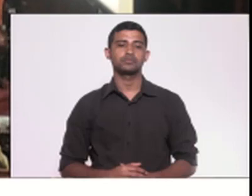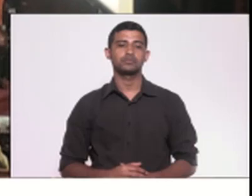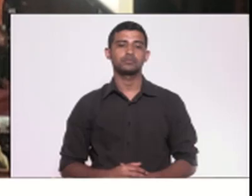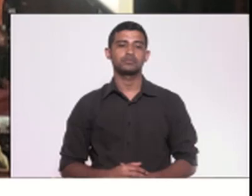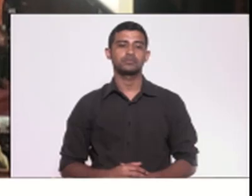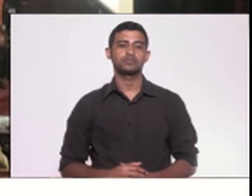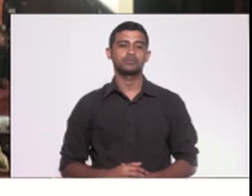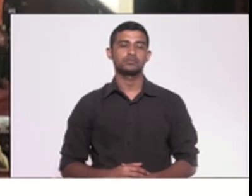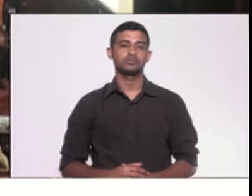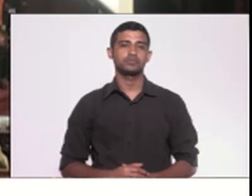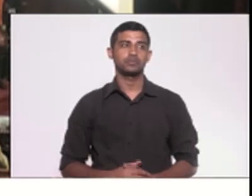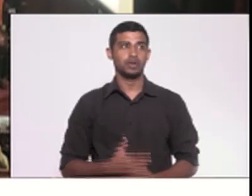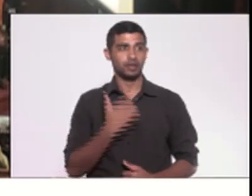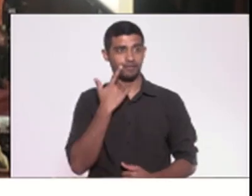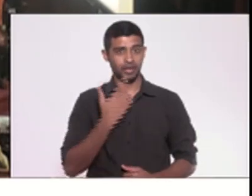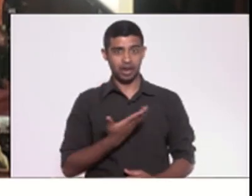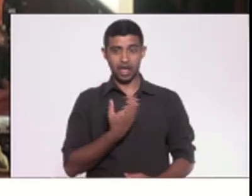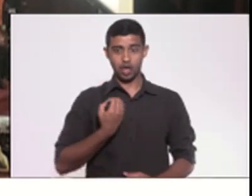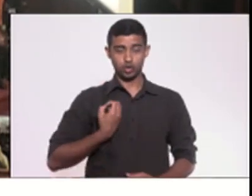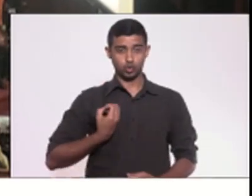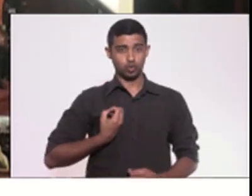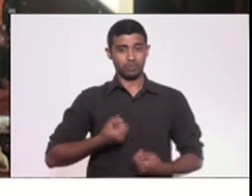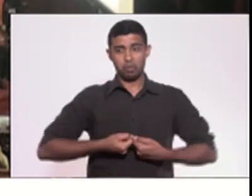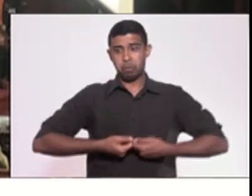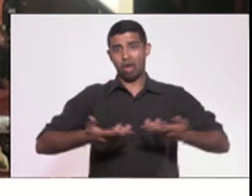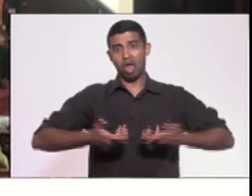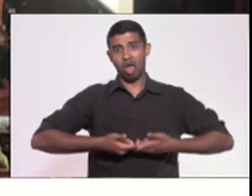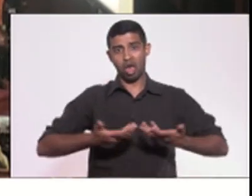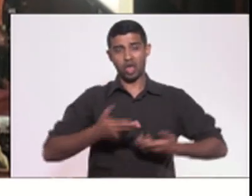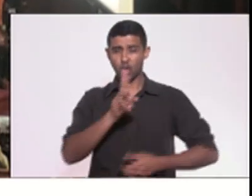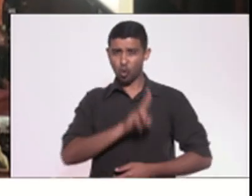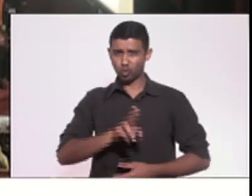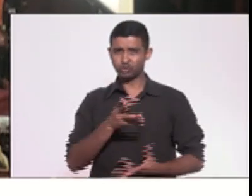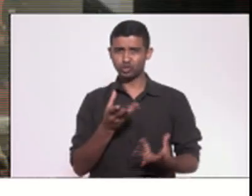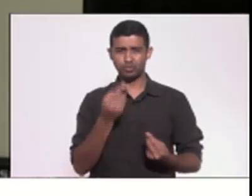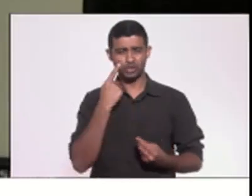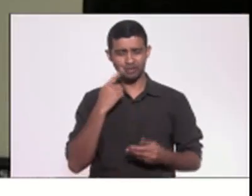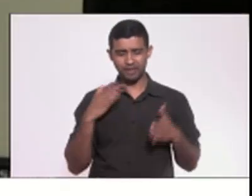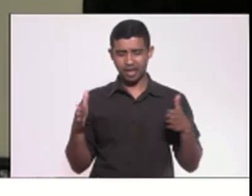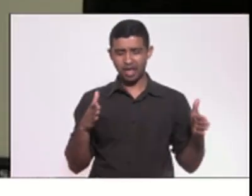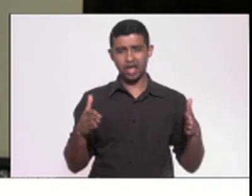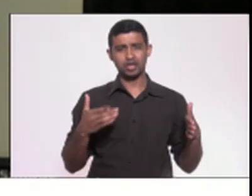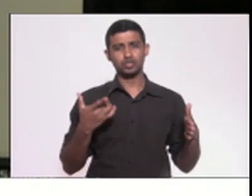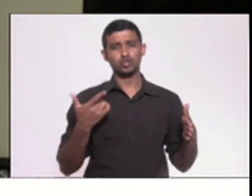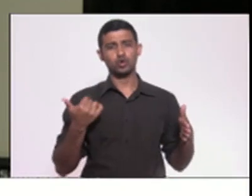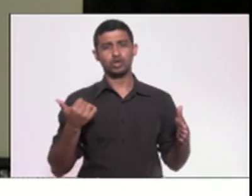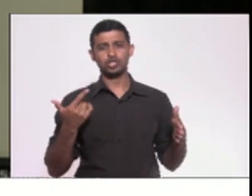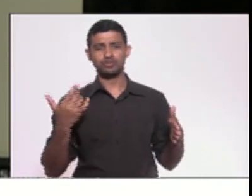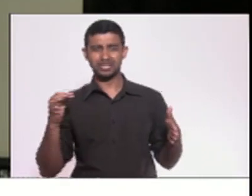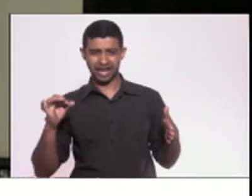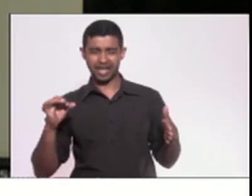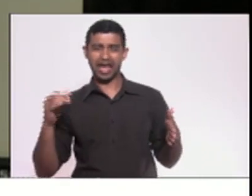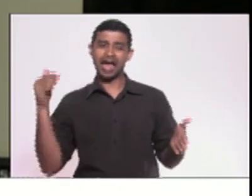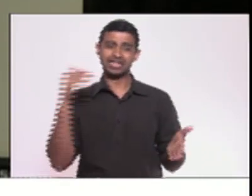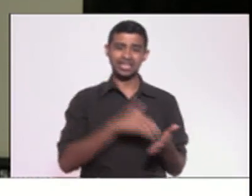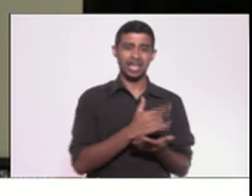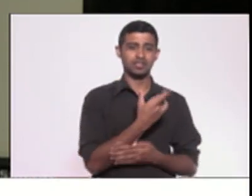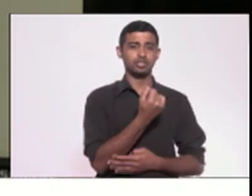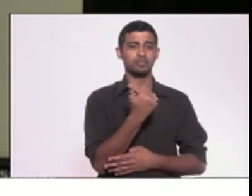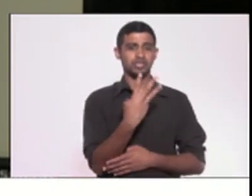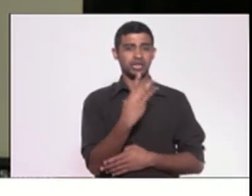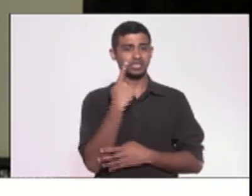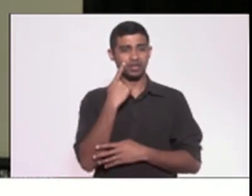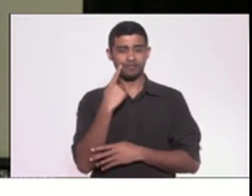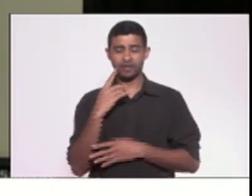Esse é um número do desperdício que eu uso muito, né? No ano de 2010, 11, 12 e 13, o governo pagou durante 4